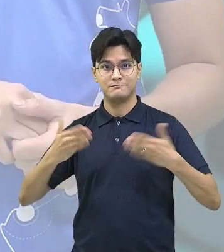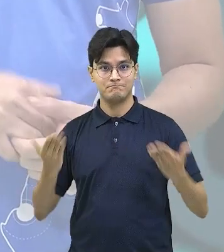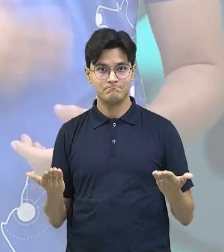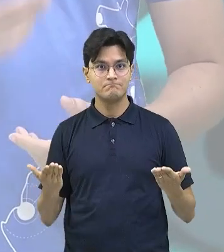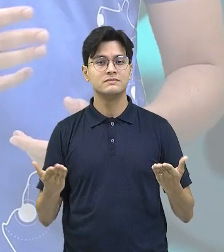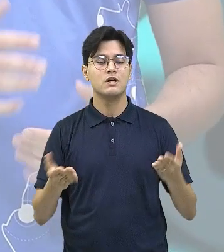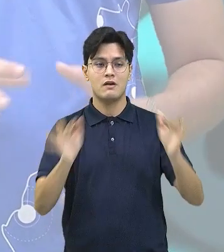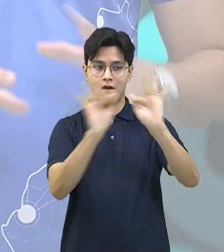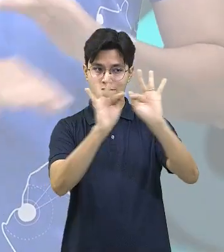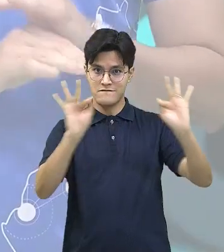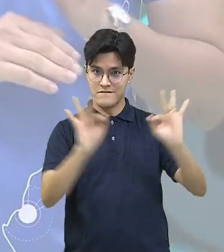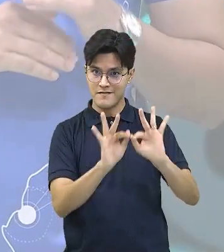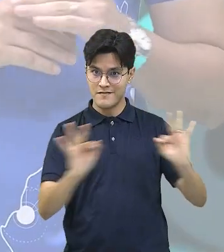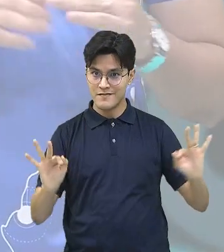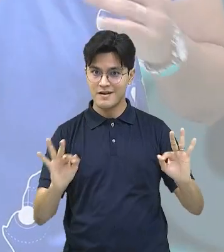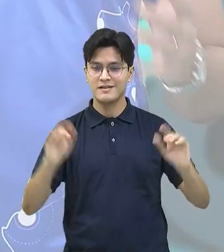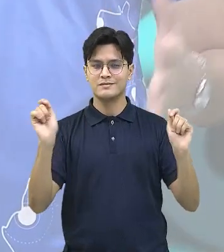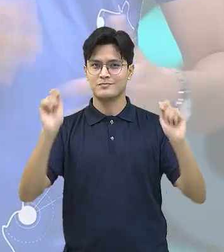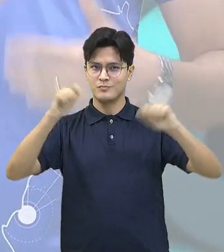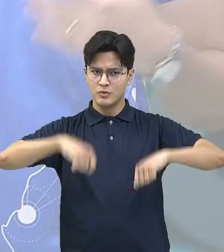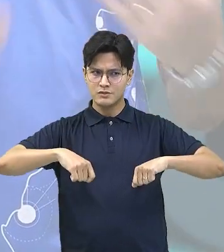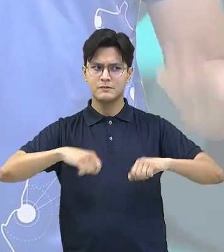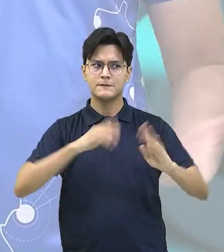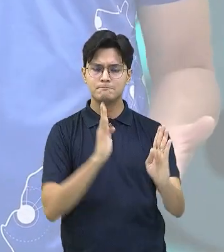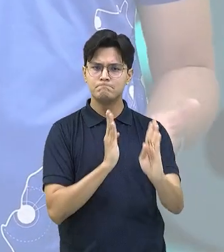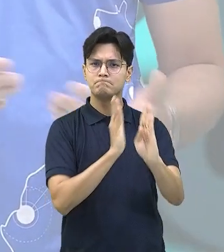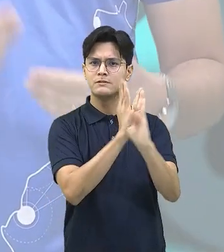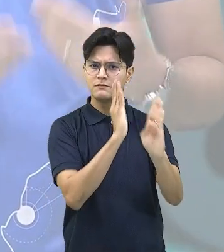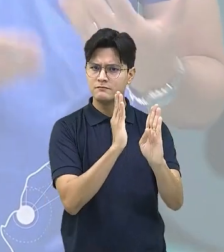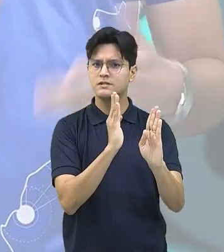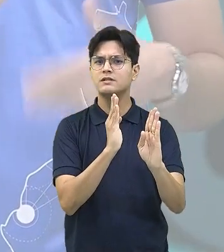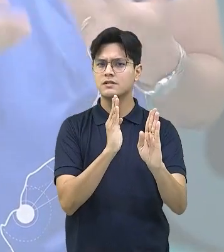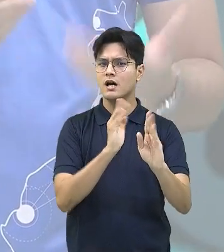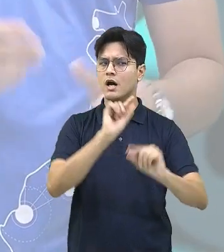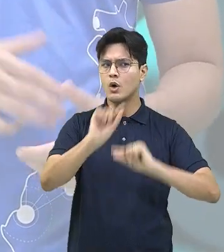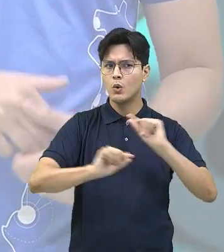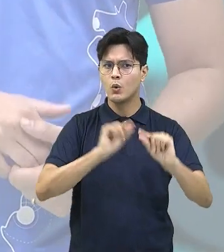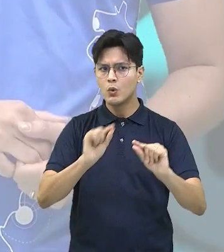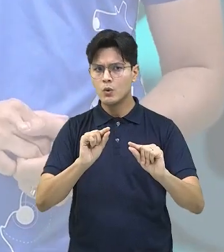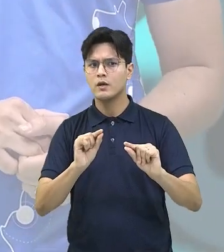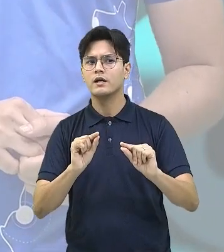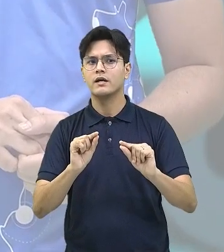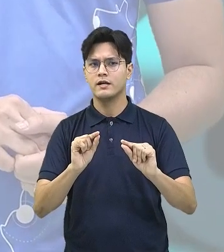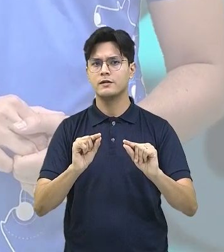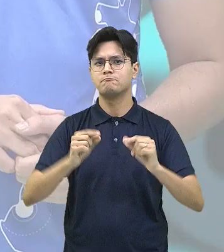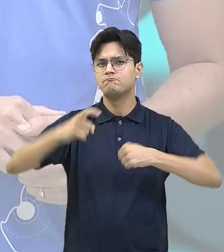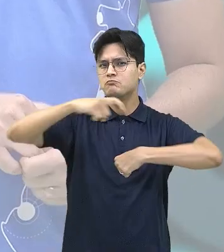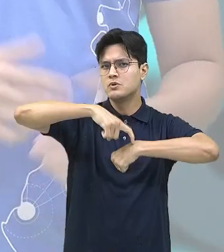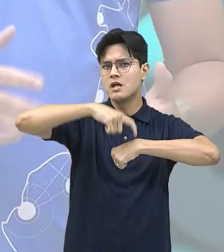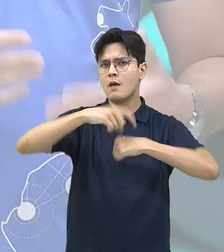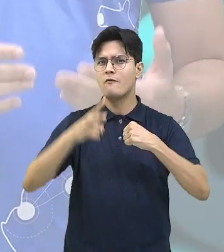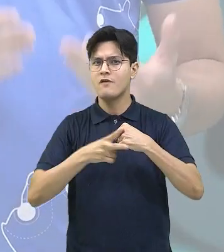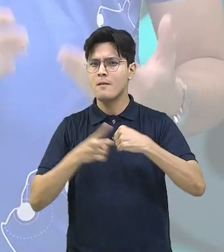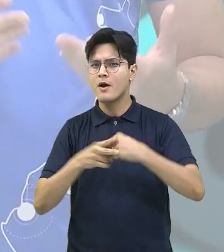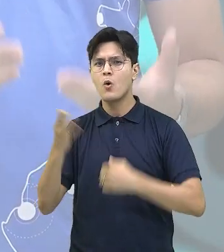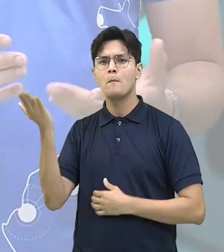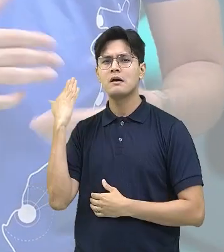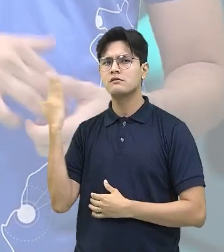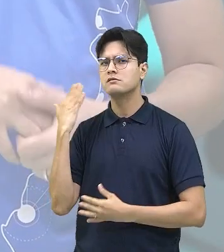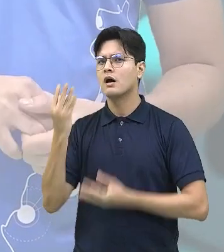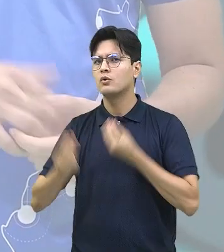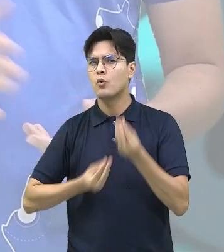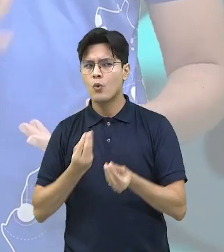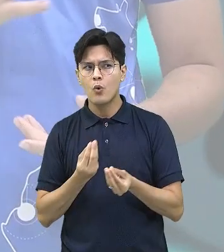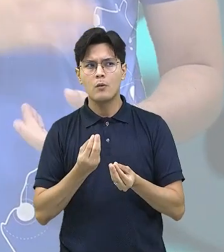ajudam a identificar, mesmo quando eu não sei todas as palavras, ou o significado de todas as palavras, a identificar que aquele